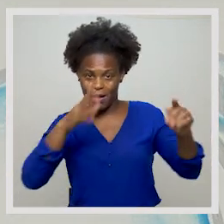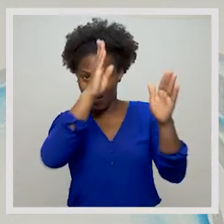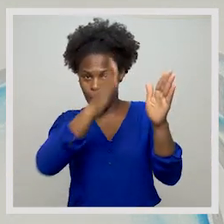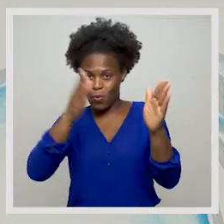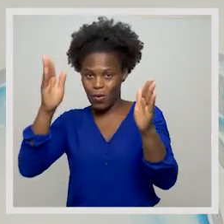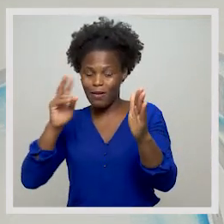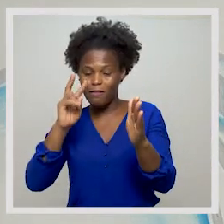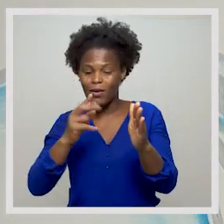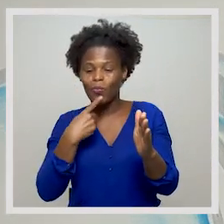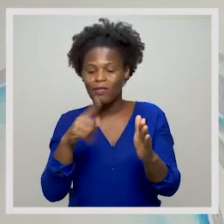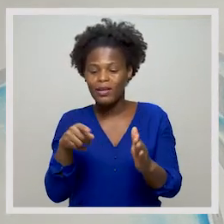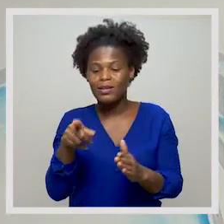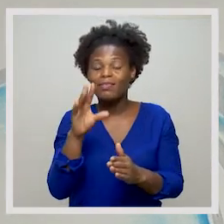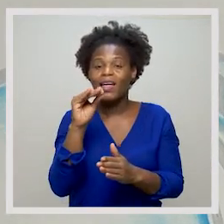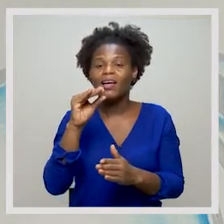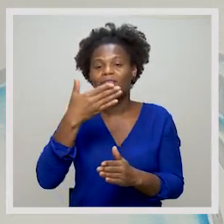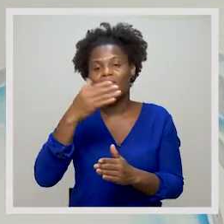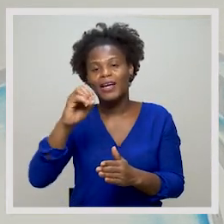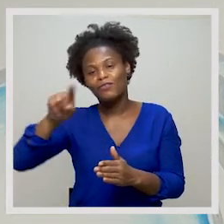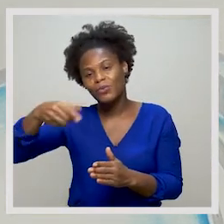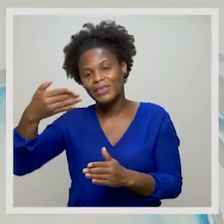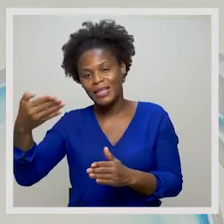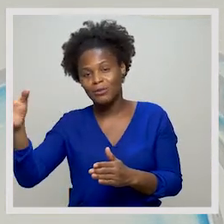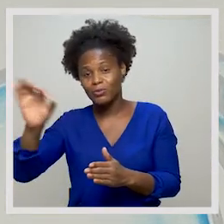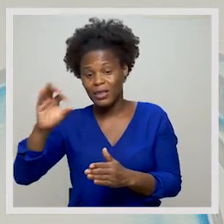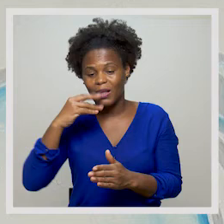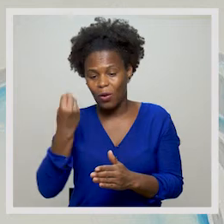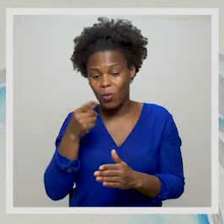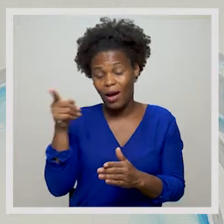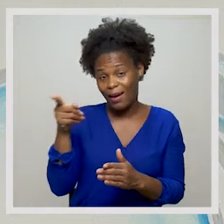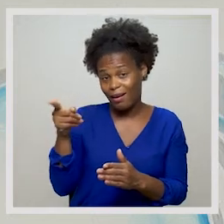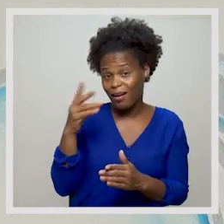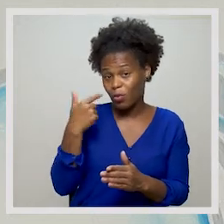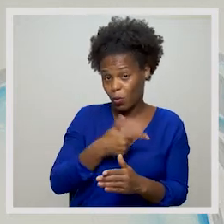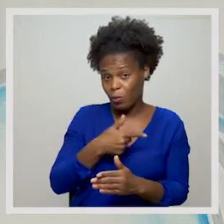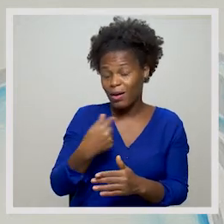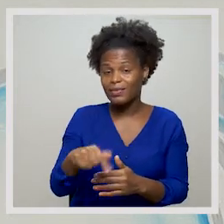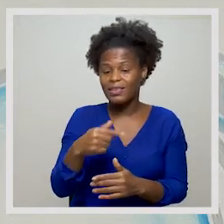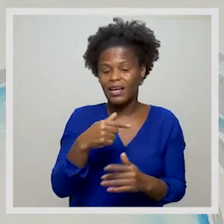isso. Está a ver? 10,7% de alunos daquela